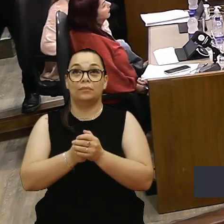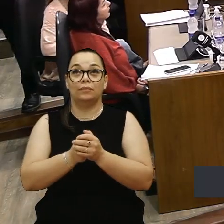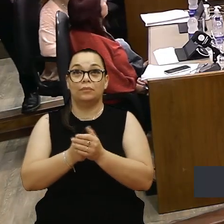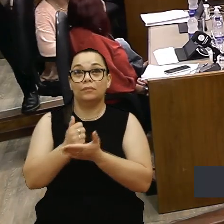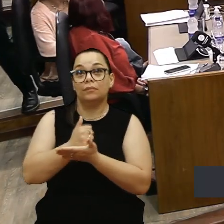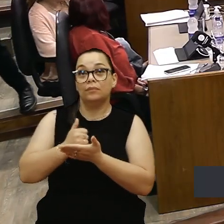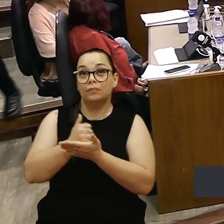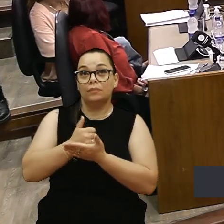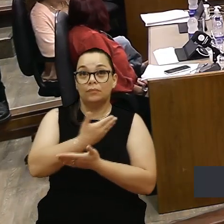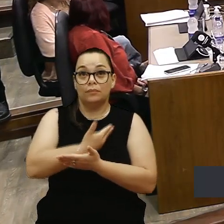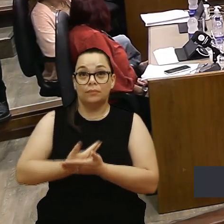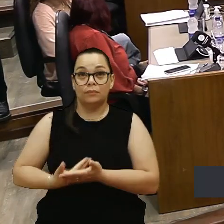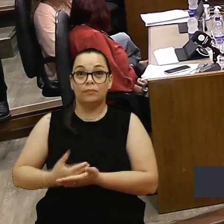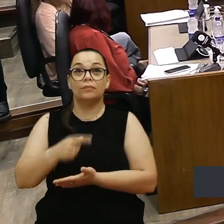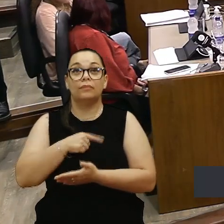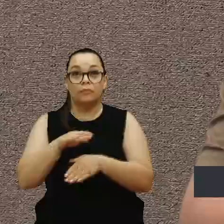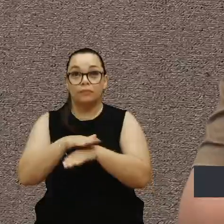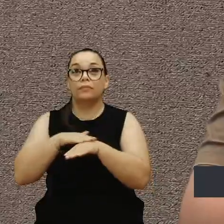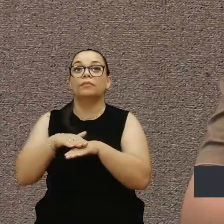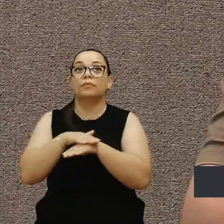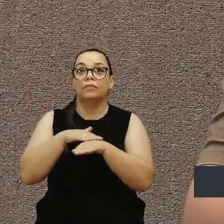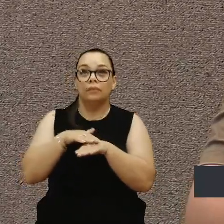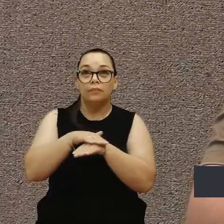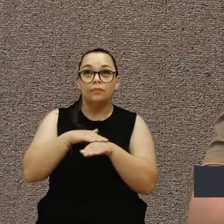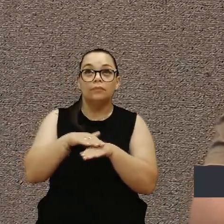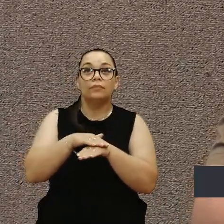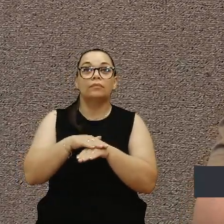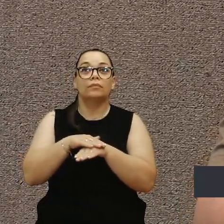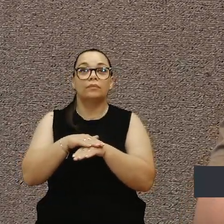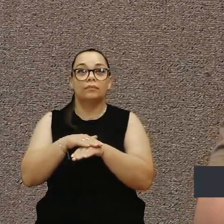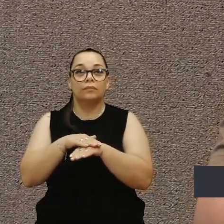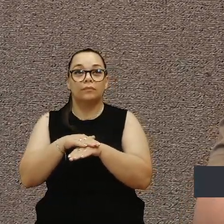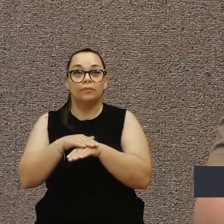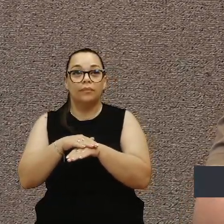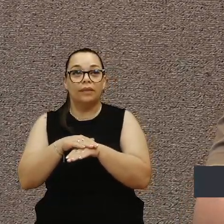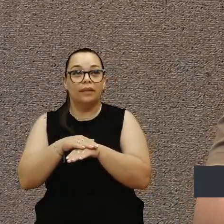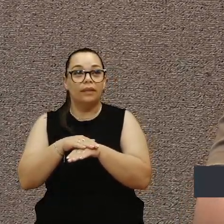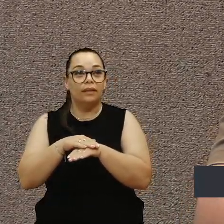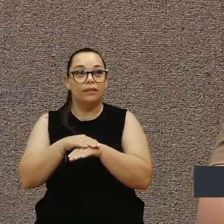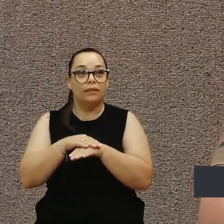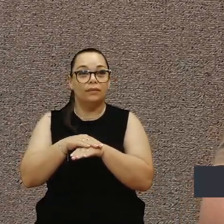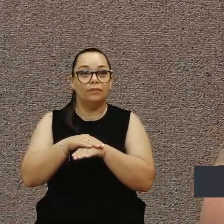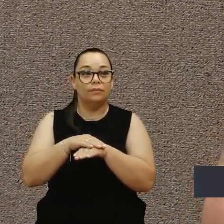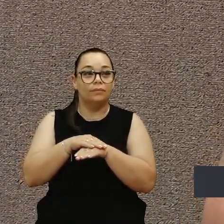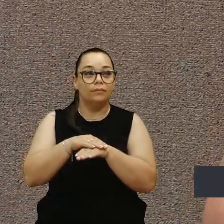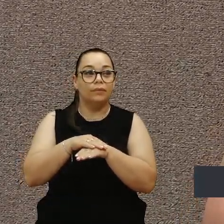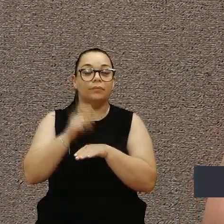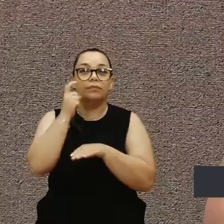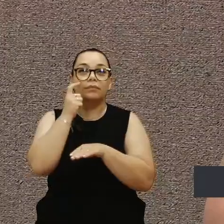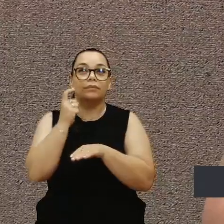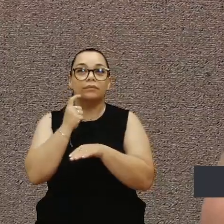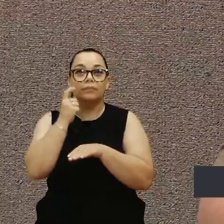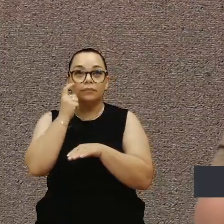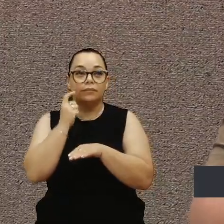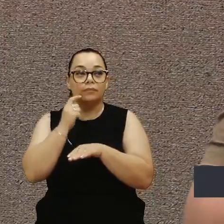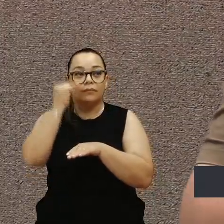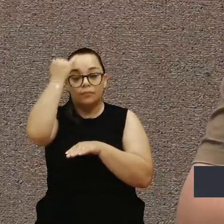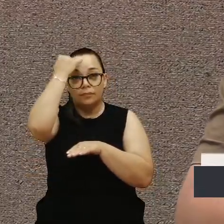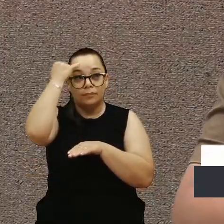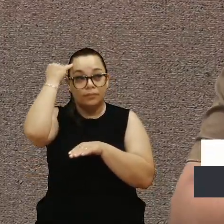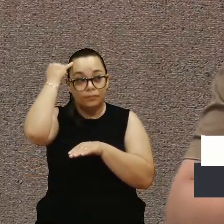governo nós temos conversado, inclusive o vereador Petrini esteve na última semana junto ao vereador Juliano Valim, também Zé D'Ambrós, lá em